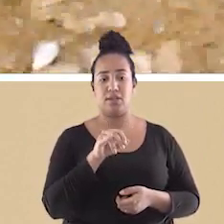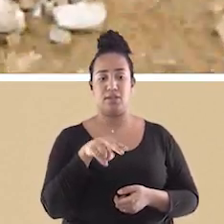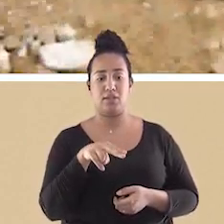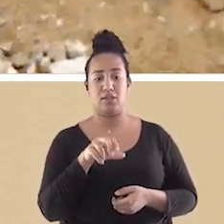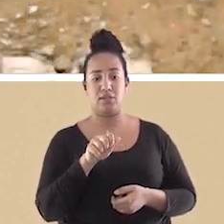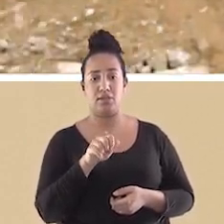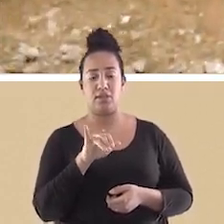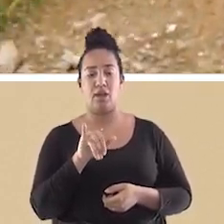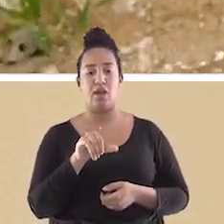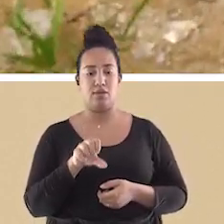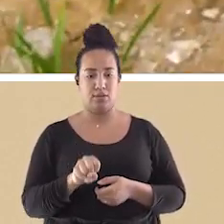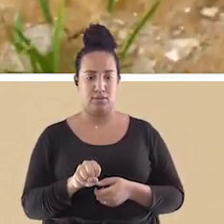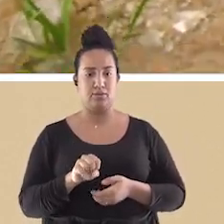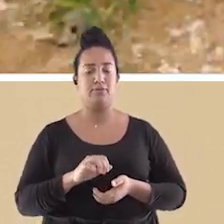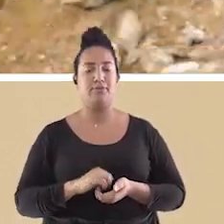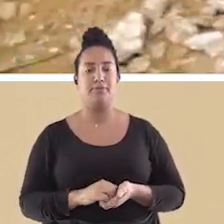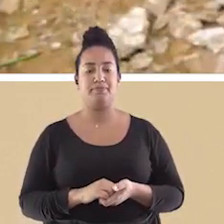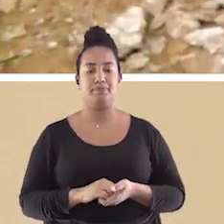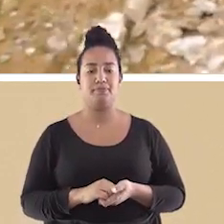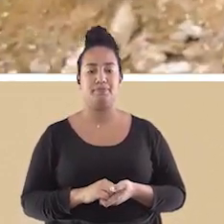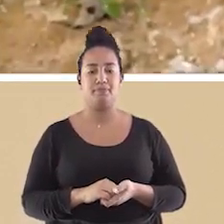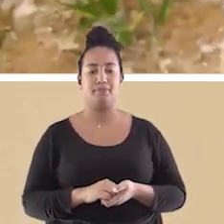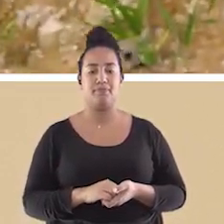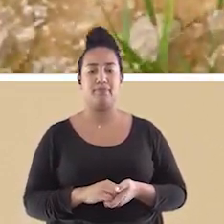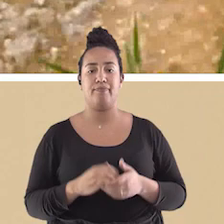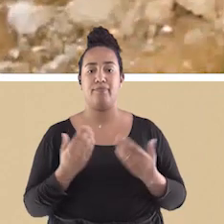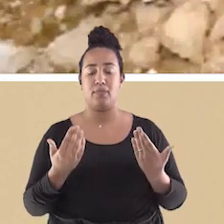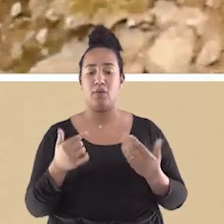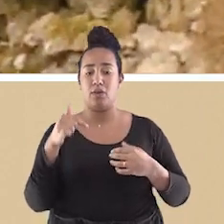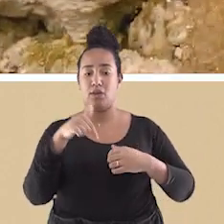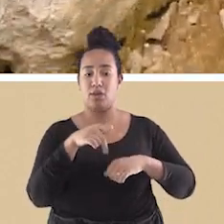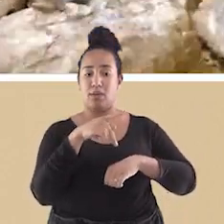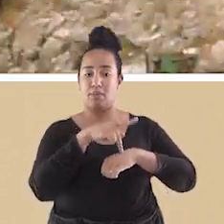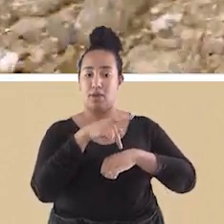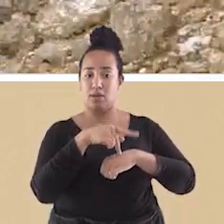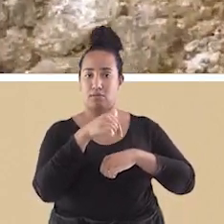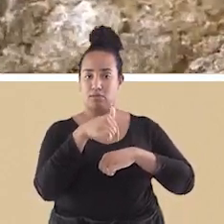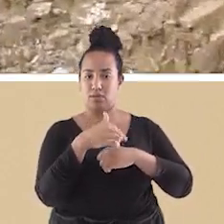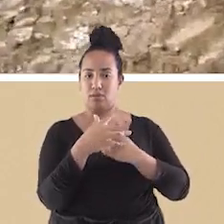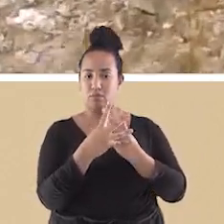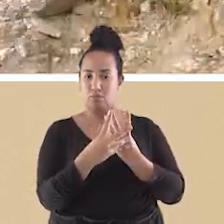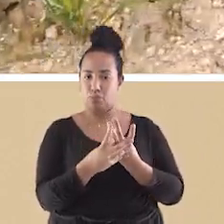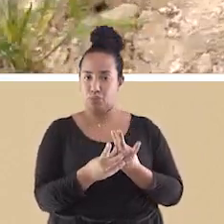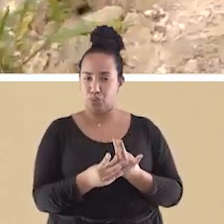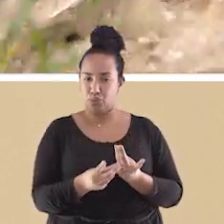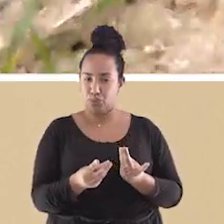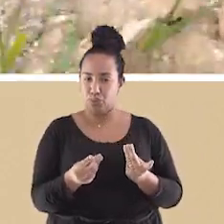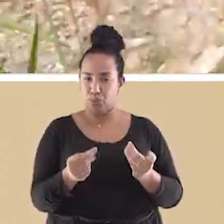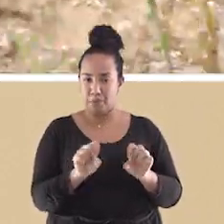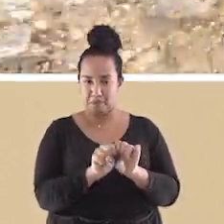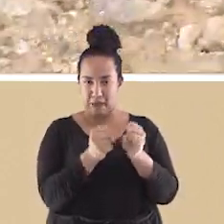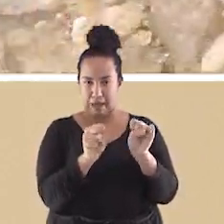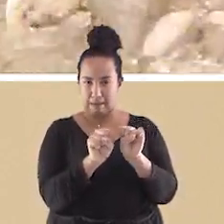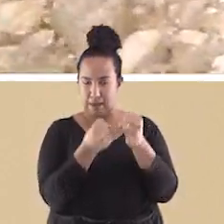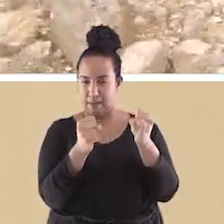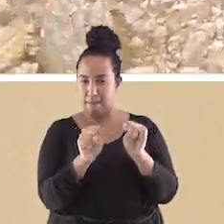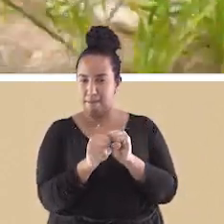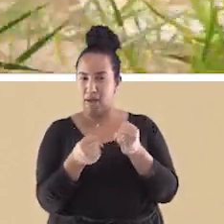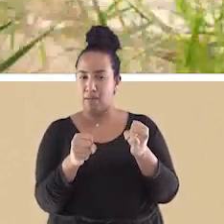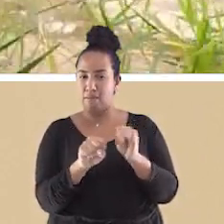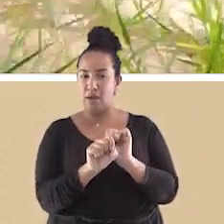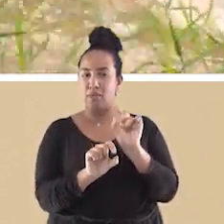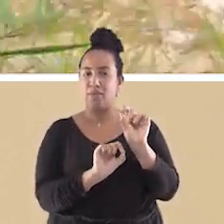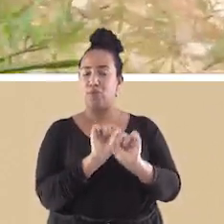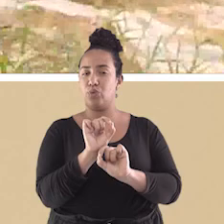Esse saprolito, à medida que ele vai se degradando, se despedaçando,